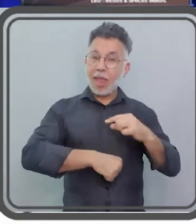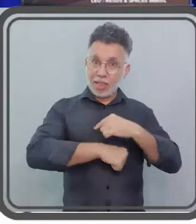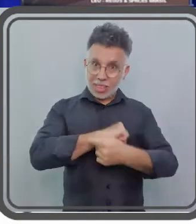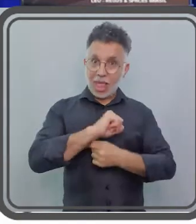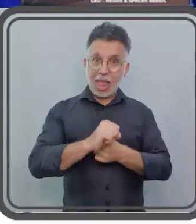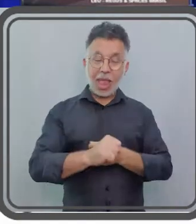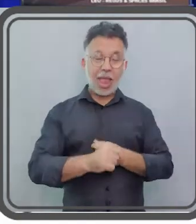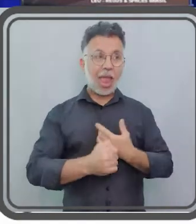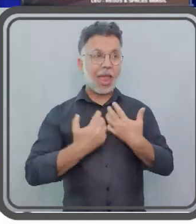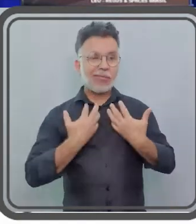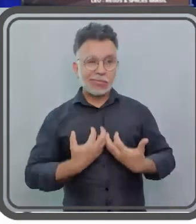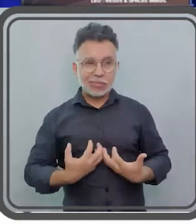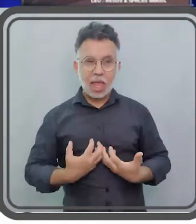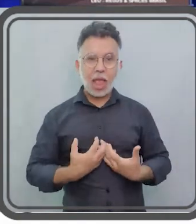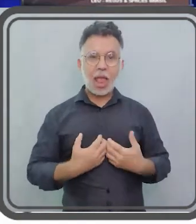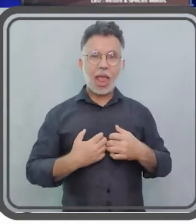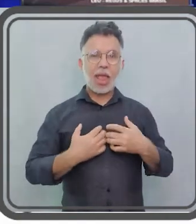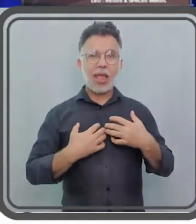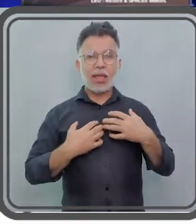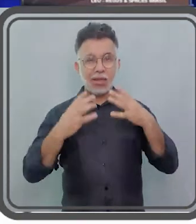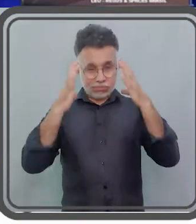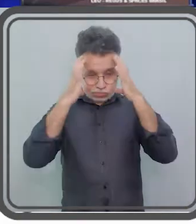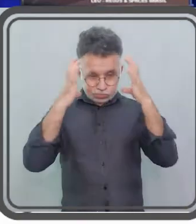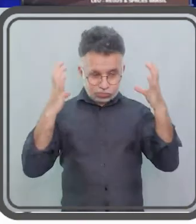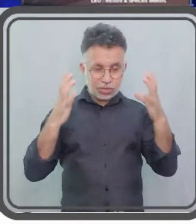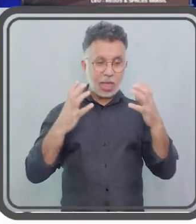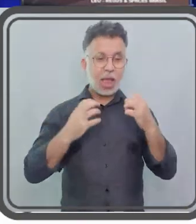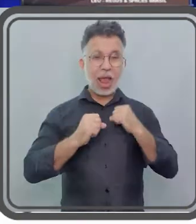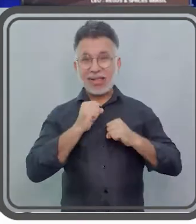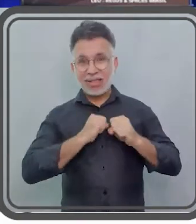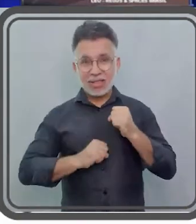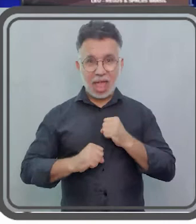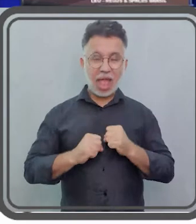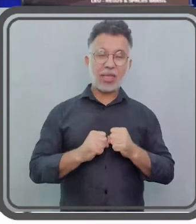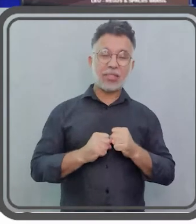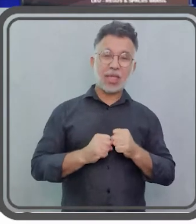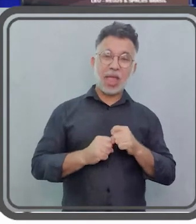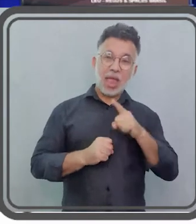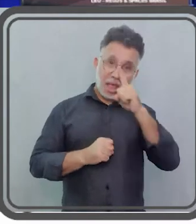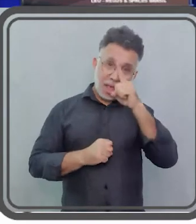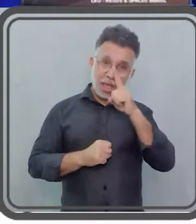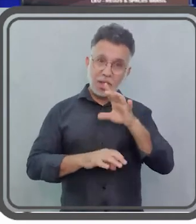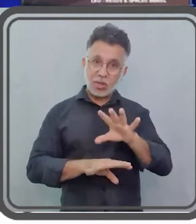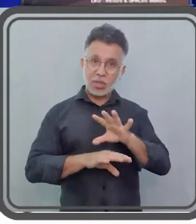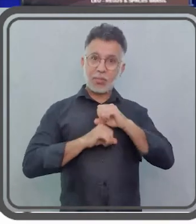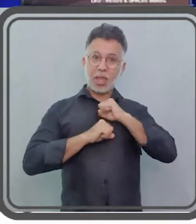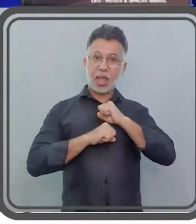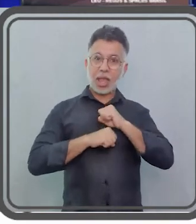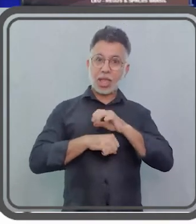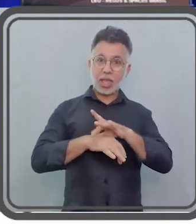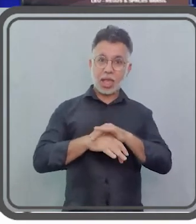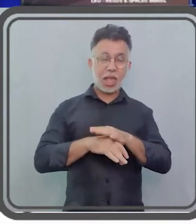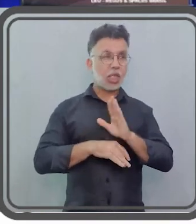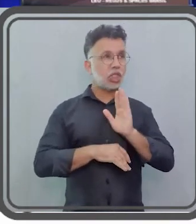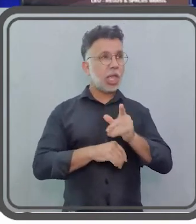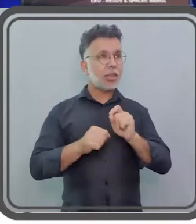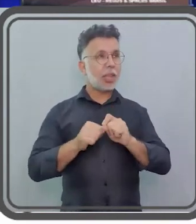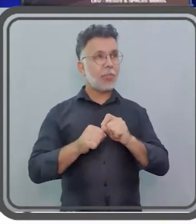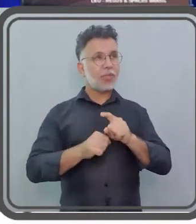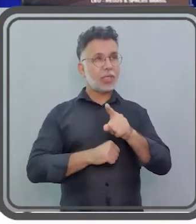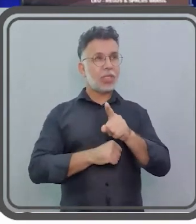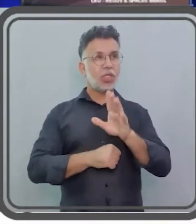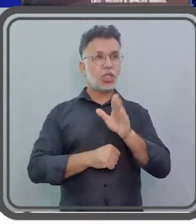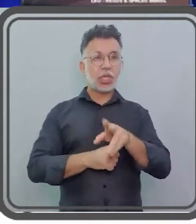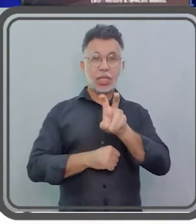a fadiga, estresse, ansiedade, risco infeccioso dos funcionários. Nós estamos pilotando já uns